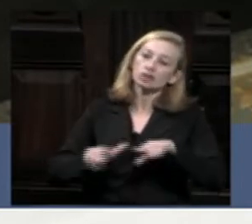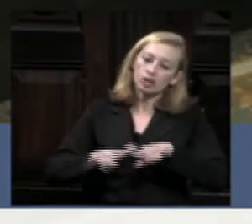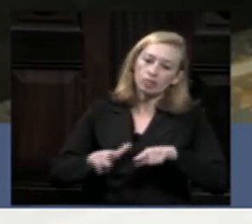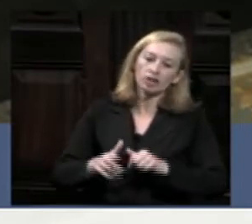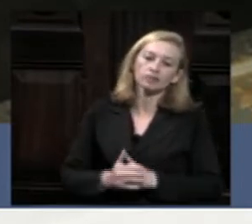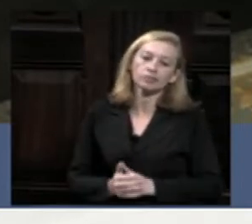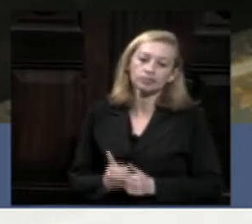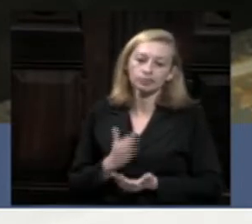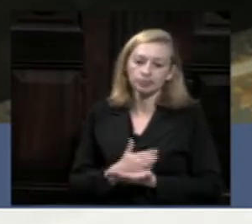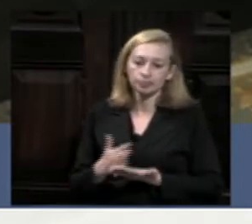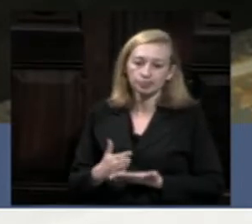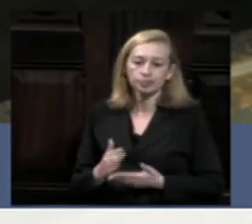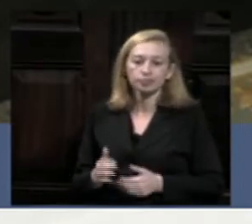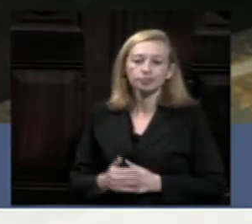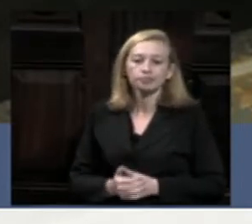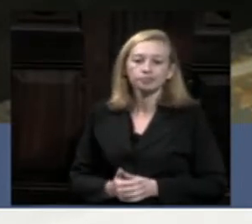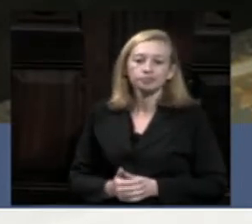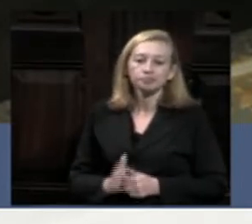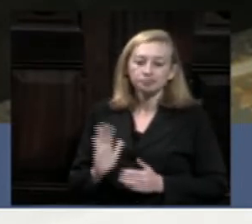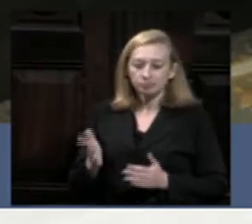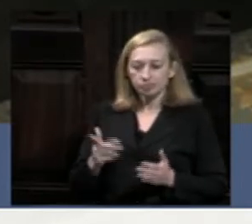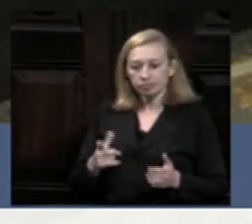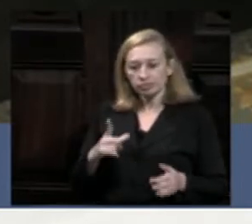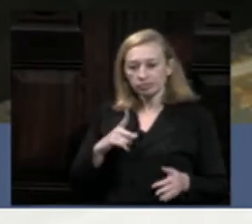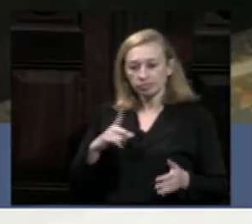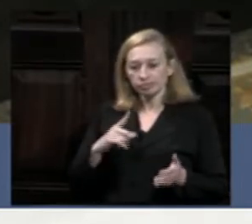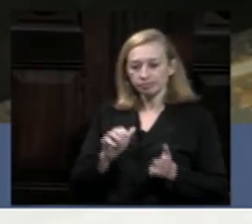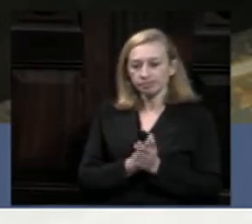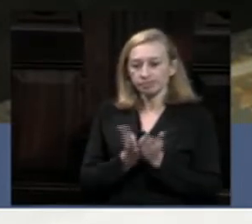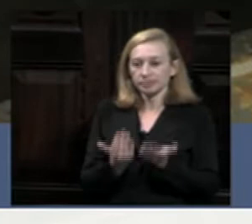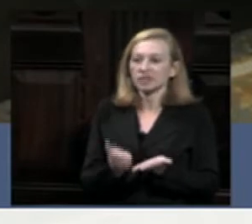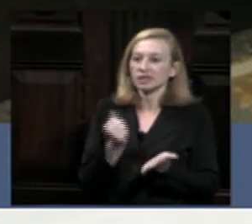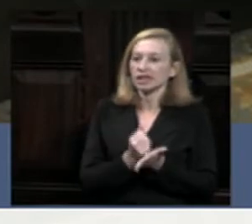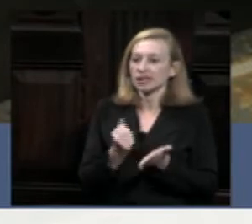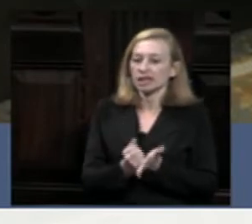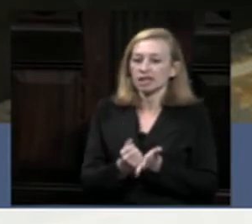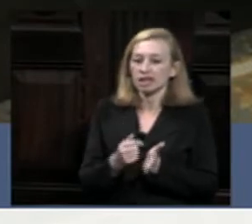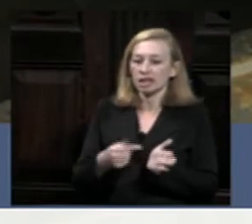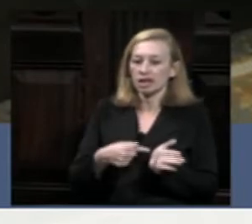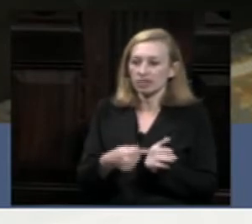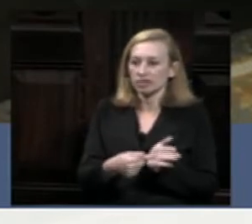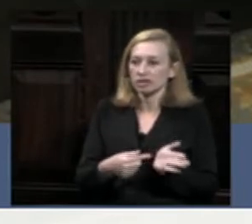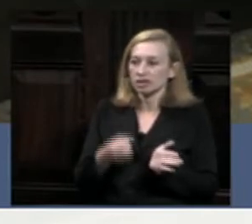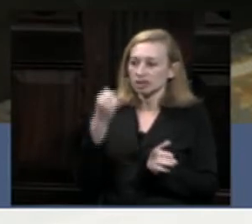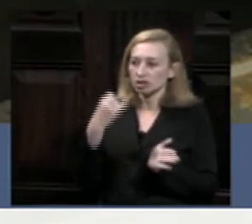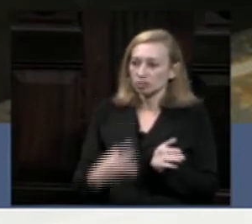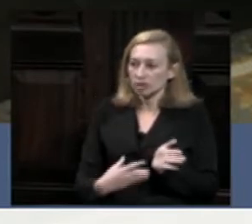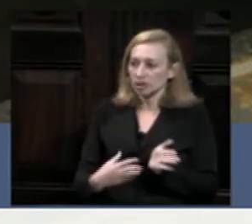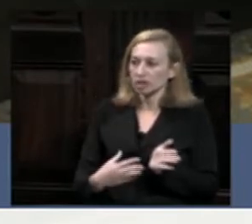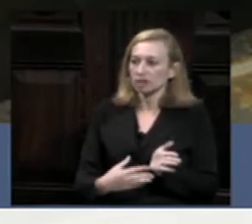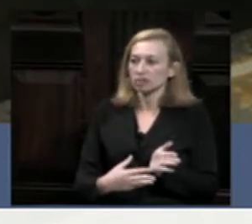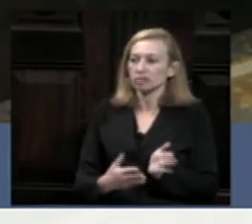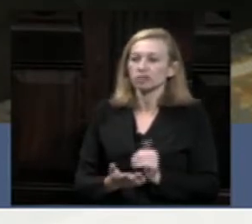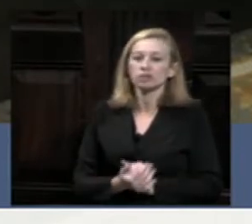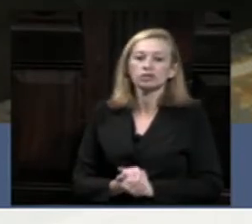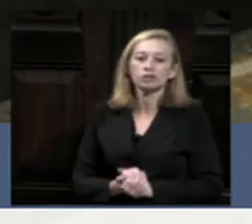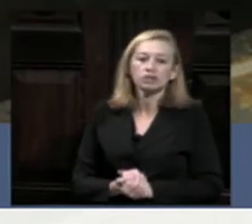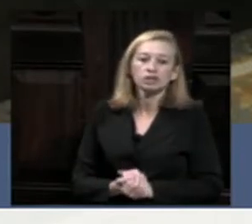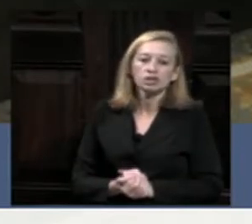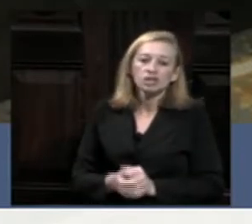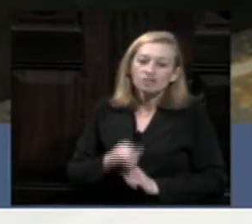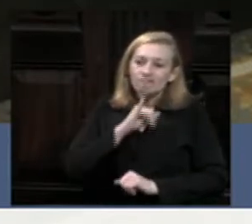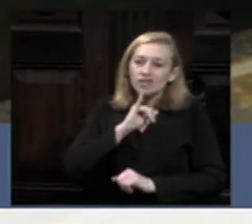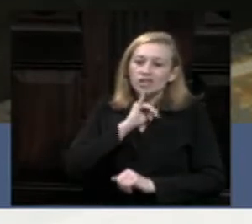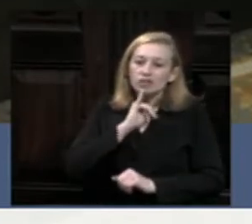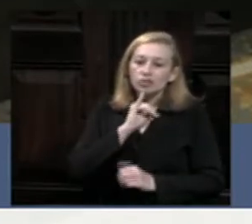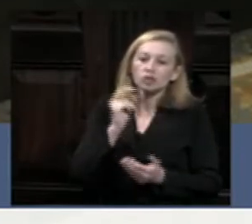já é prevista na sua carteira funcional. A parte que a gente perde do projeto, que era um objetivo nosso também, é porque, infelizmente, o policial,